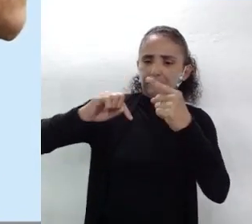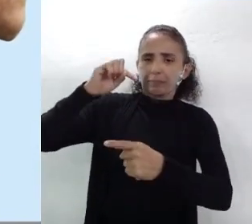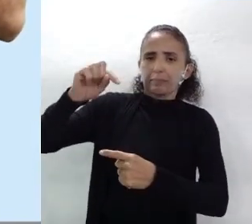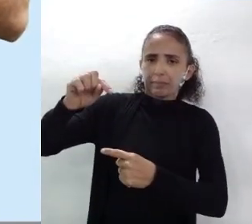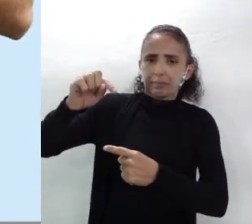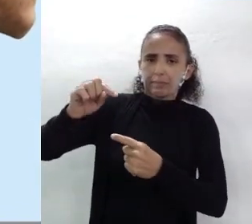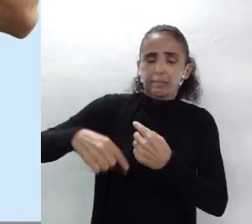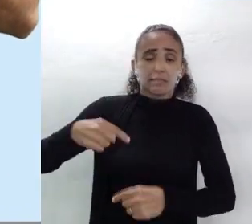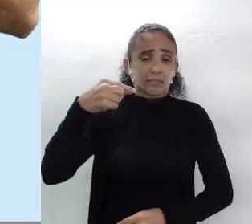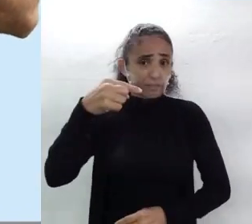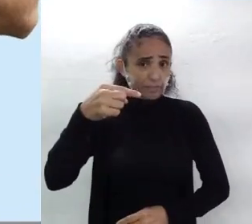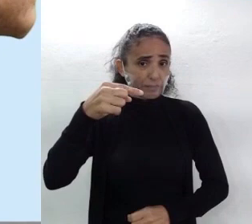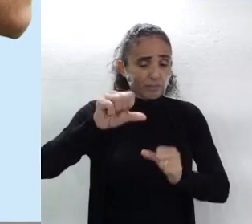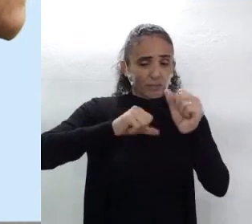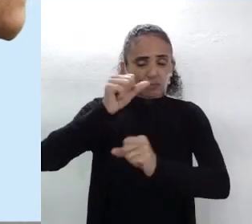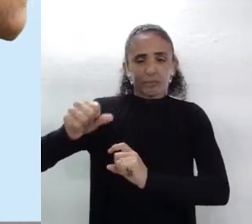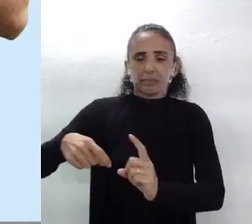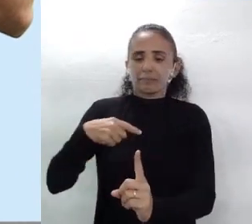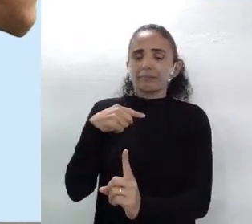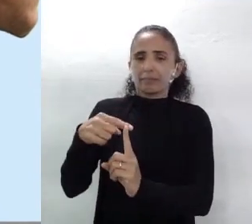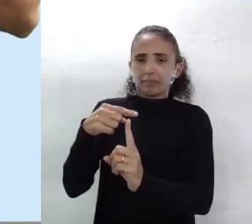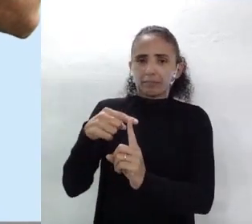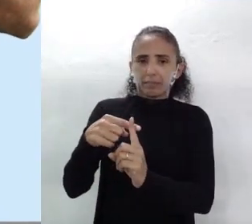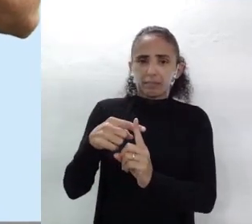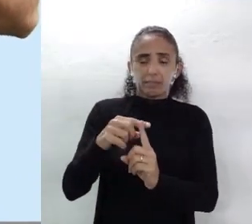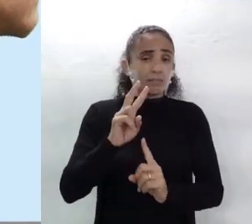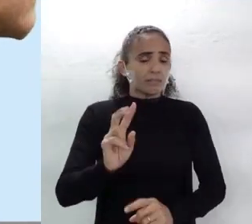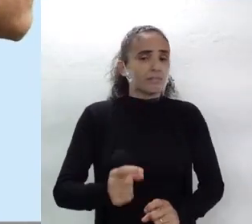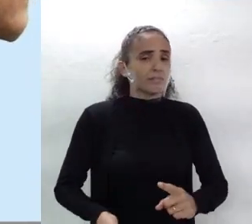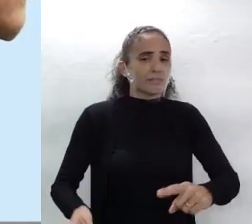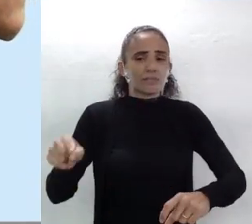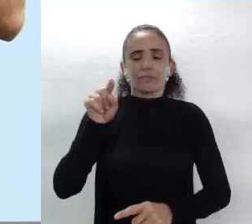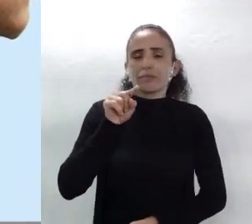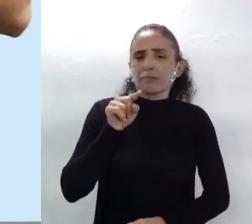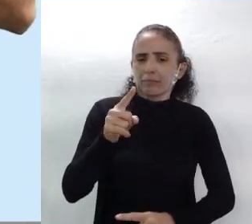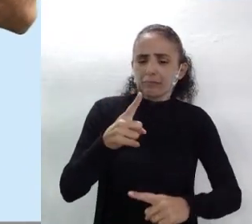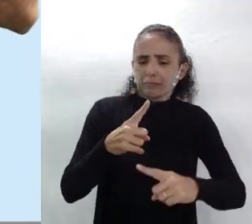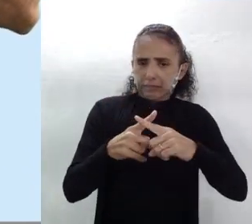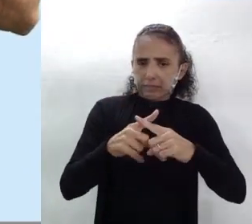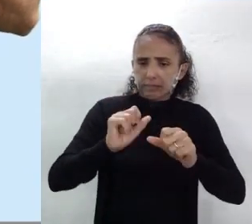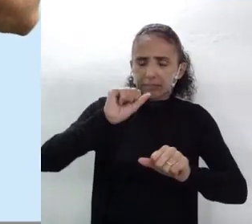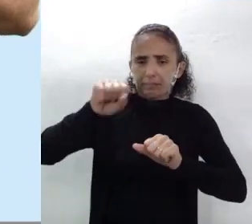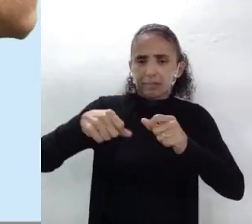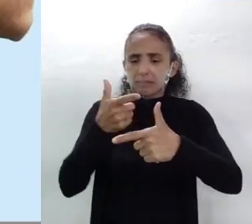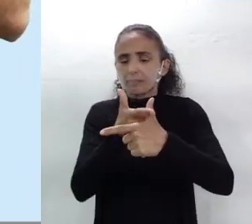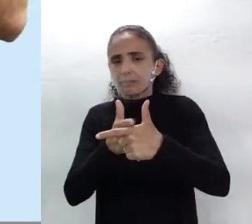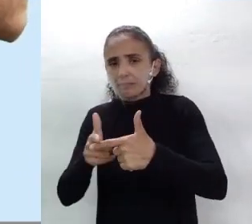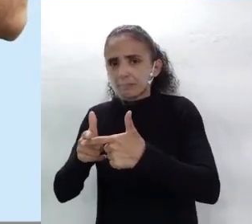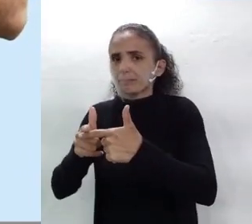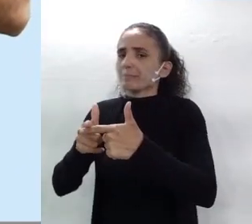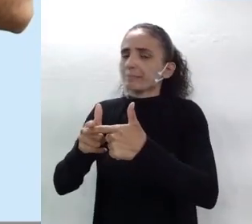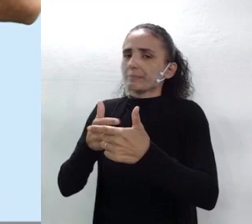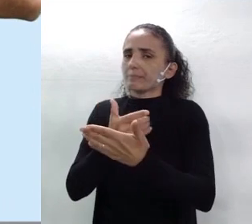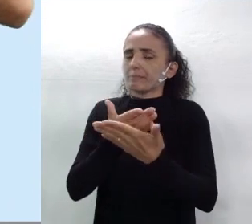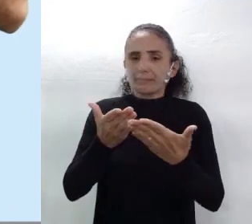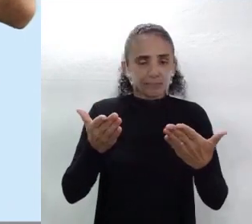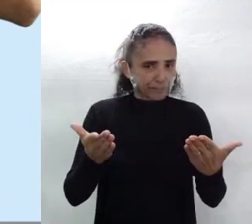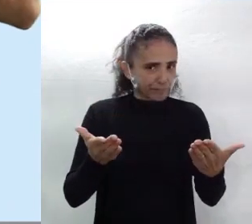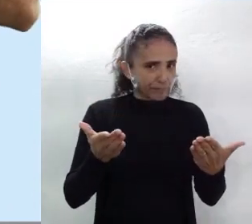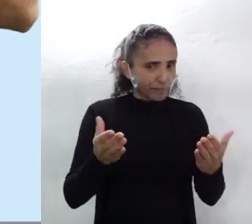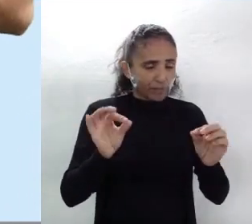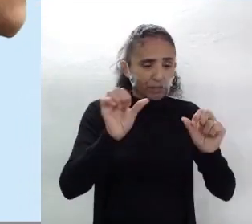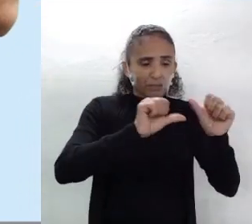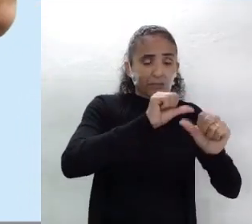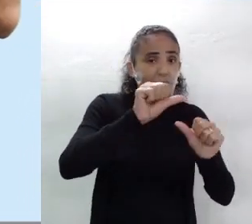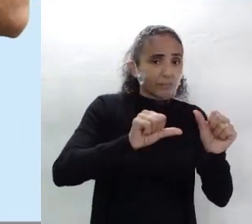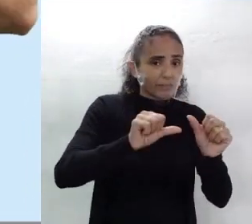passa menos. Se é menos, passa mais. Se for vezes, passa a dividir. Se for dividir, passa a vezes. Tanto de